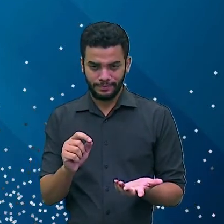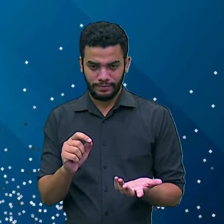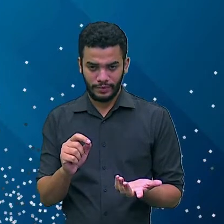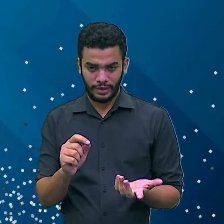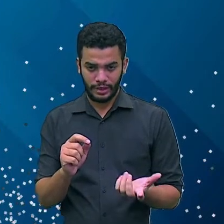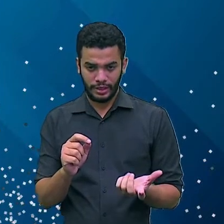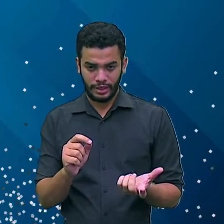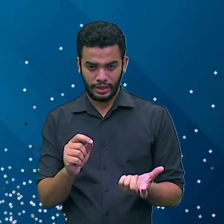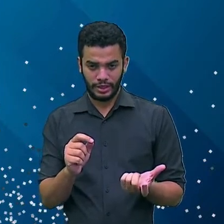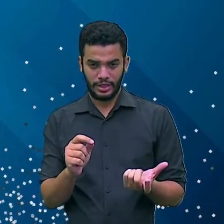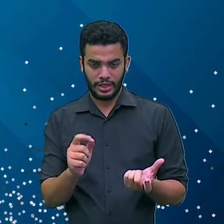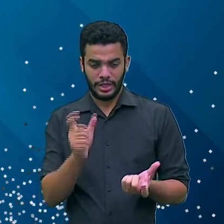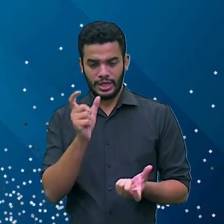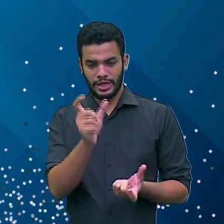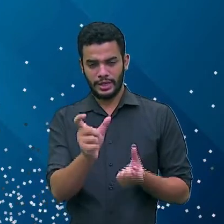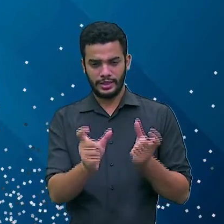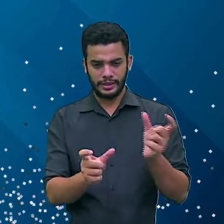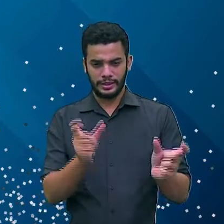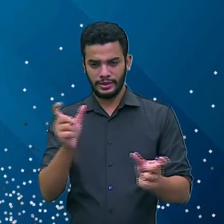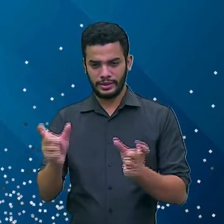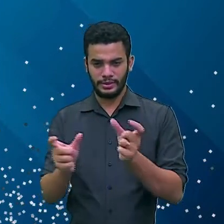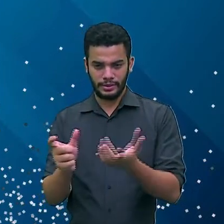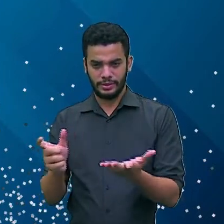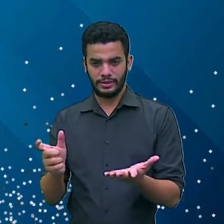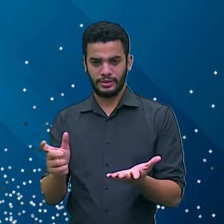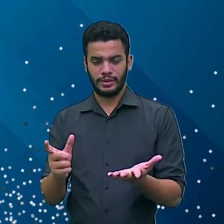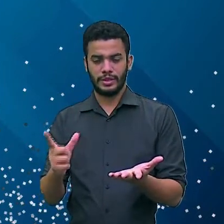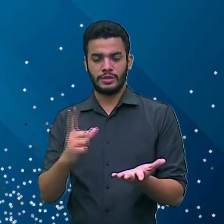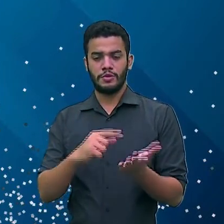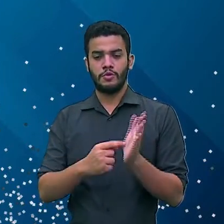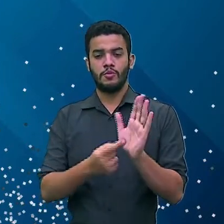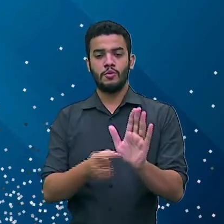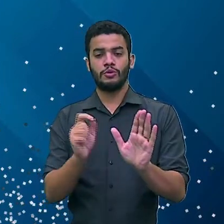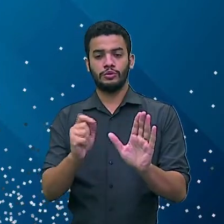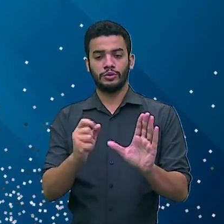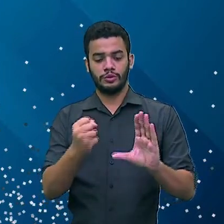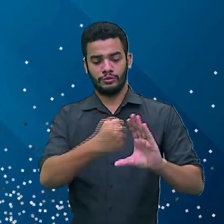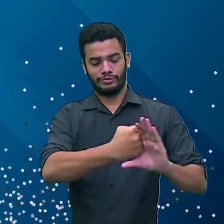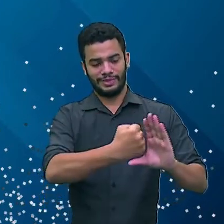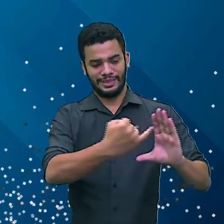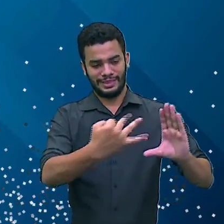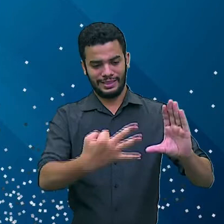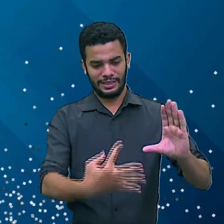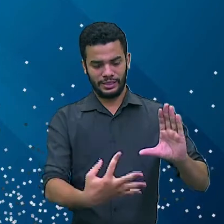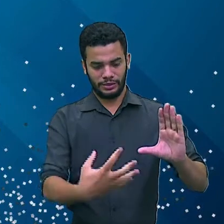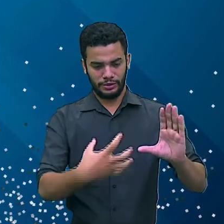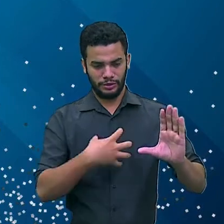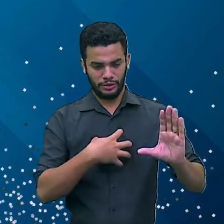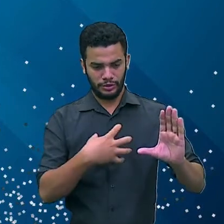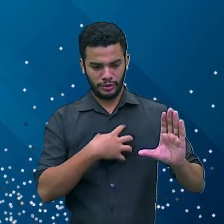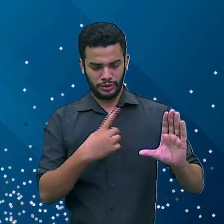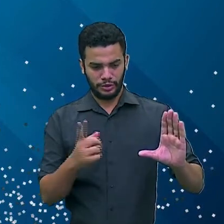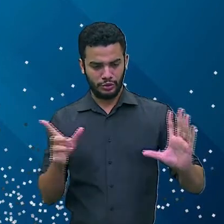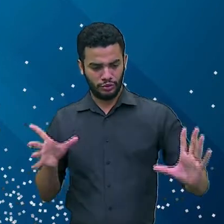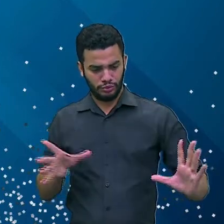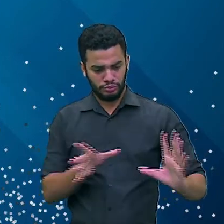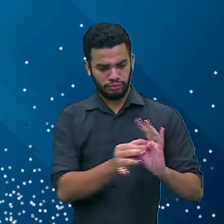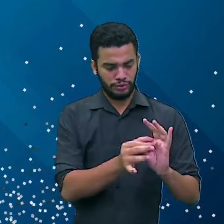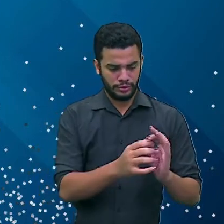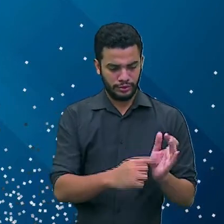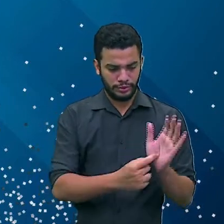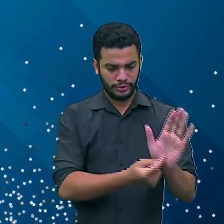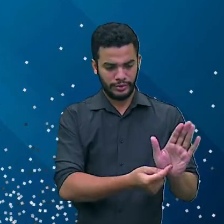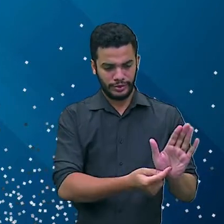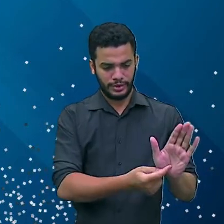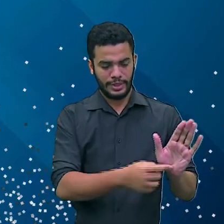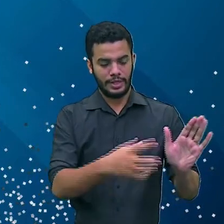termos sucessores, eles tratam-se então de quê? De uma qualificação que foi atribuída ao sujeito. E aí,